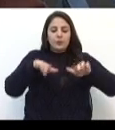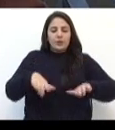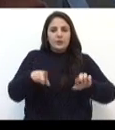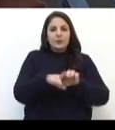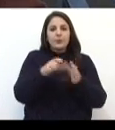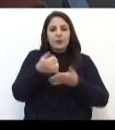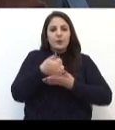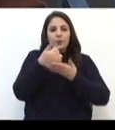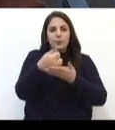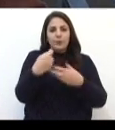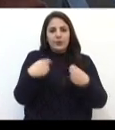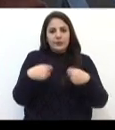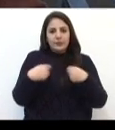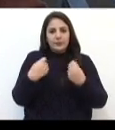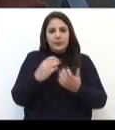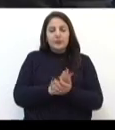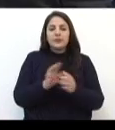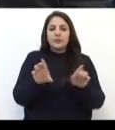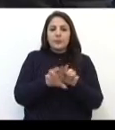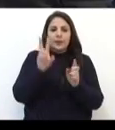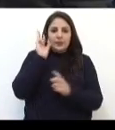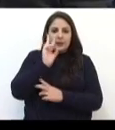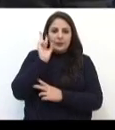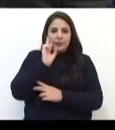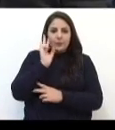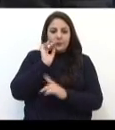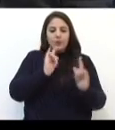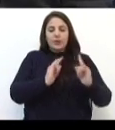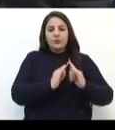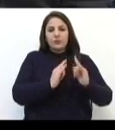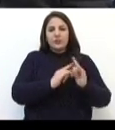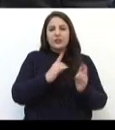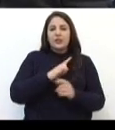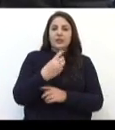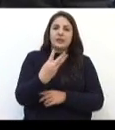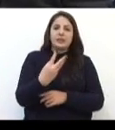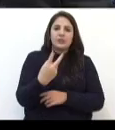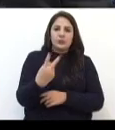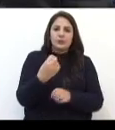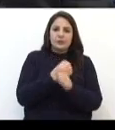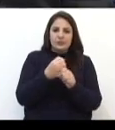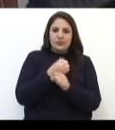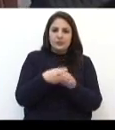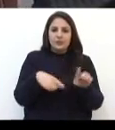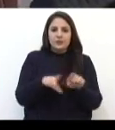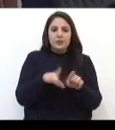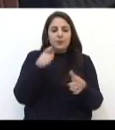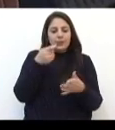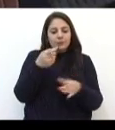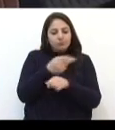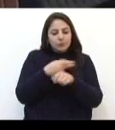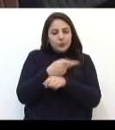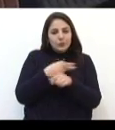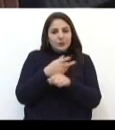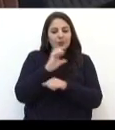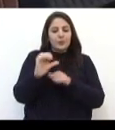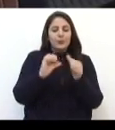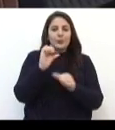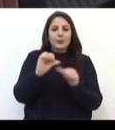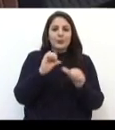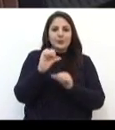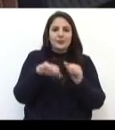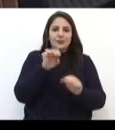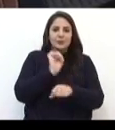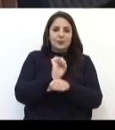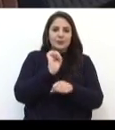e apoio dado às suas demandas. Ele lembrou que a entidade existe há 32 anos e que pretende buscar a